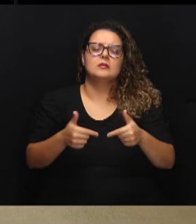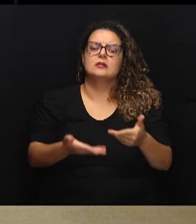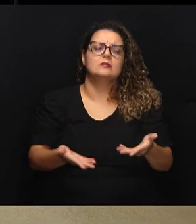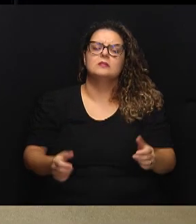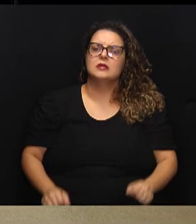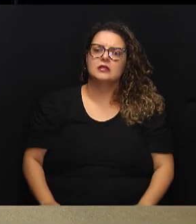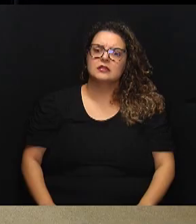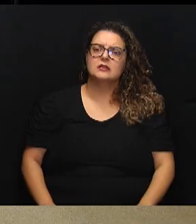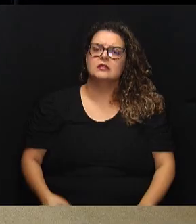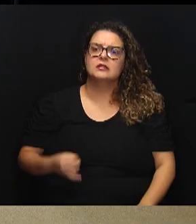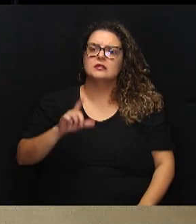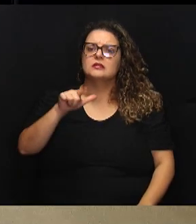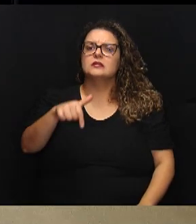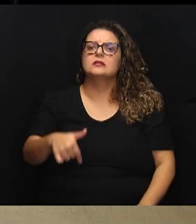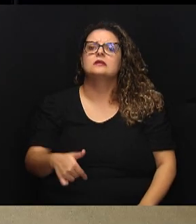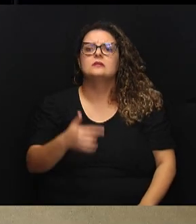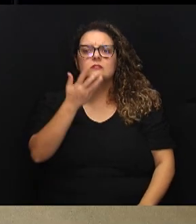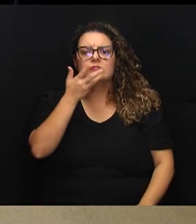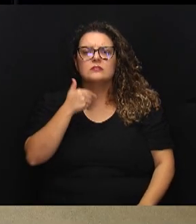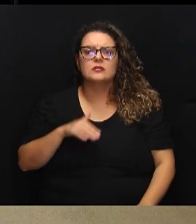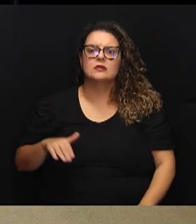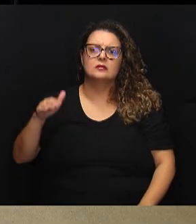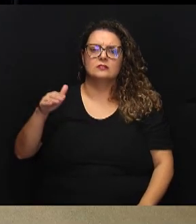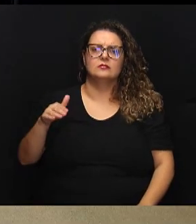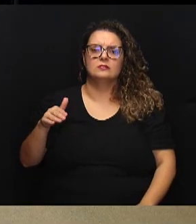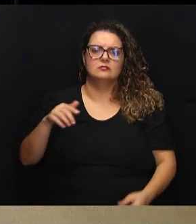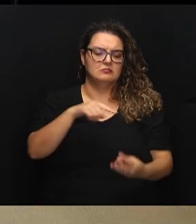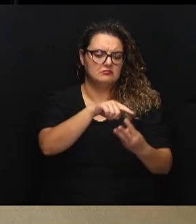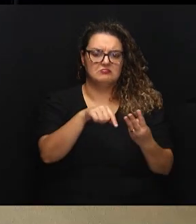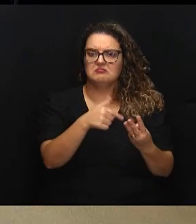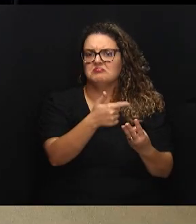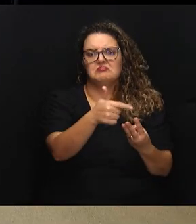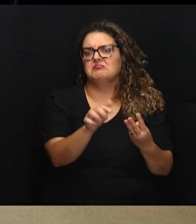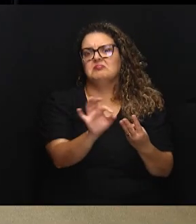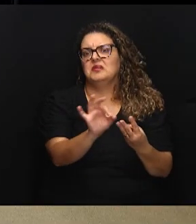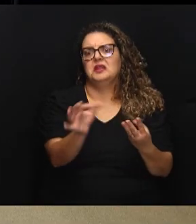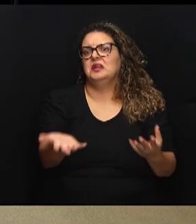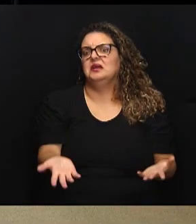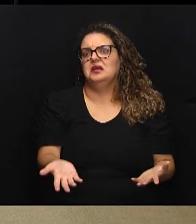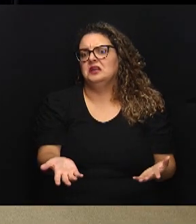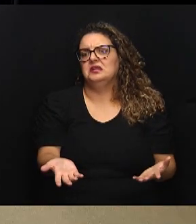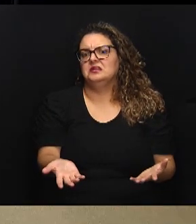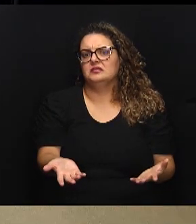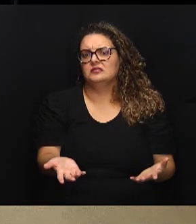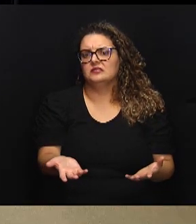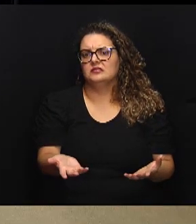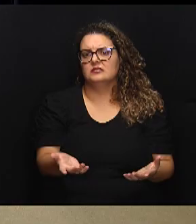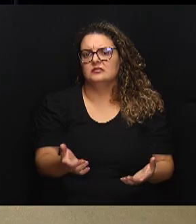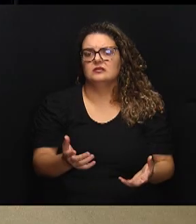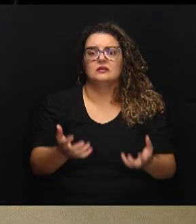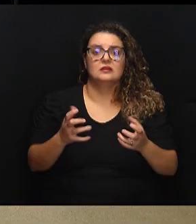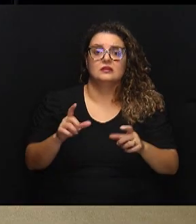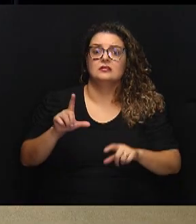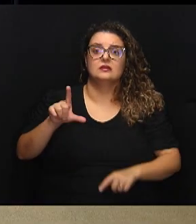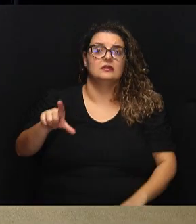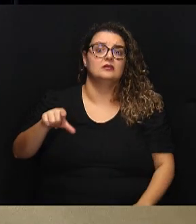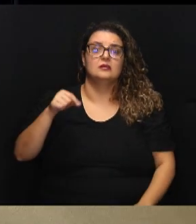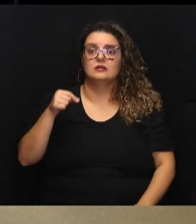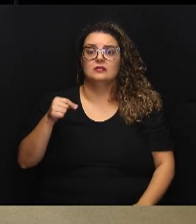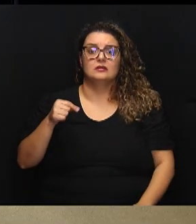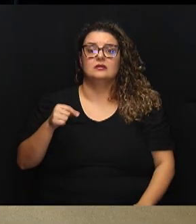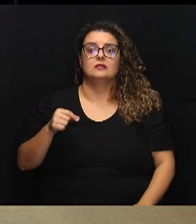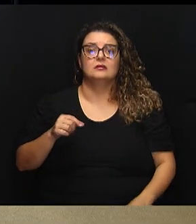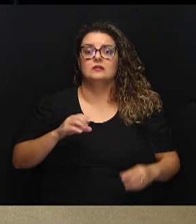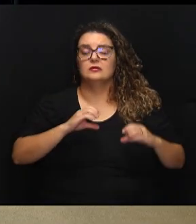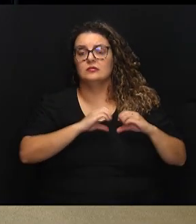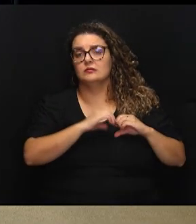se depois essa criança cresce e ela não quer ser nenhum, né? Ela não quer torcer para nenhum desses times e ela quer escolher o time de coração